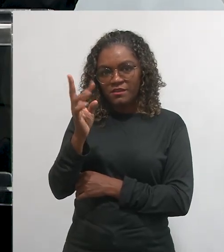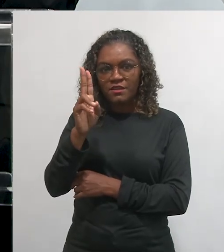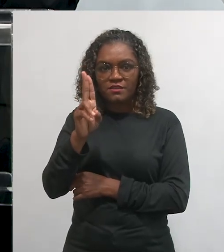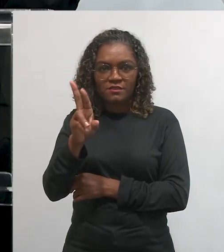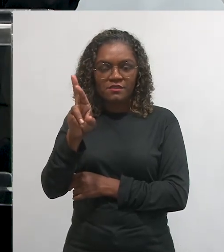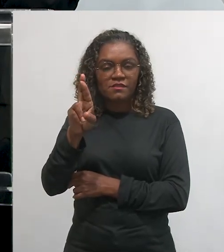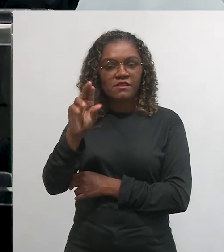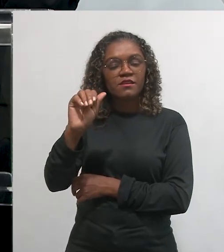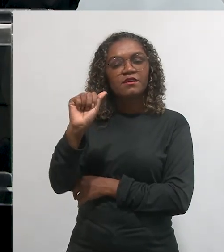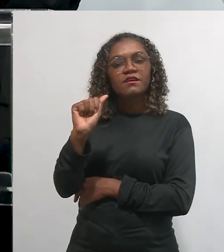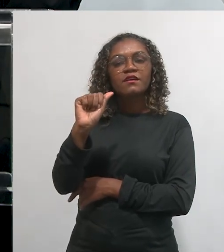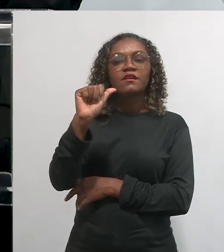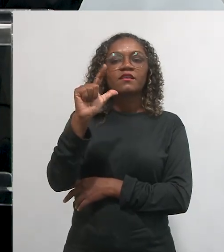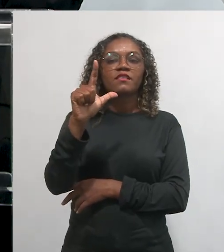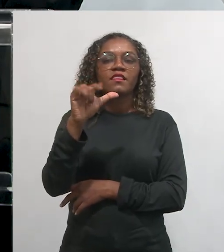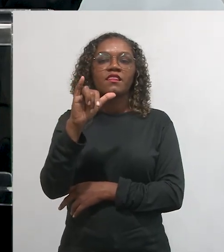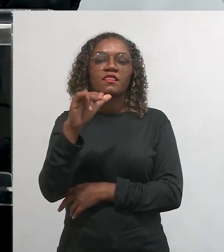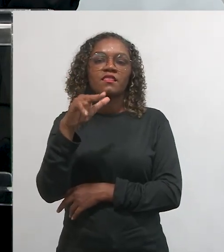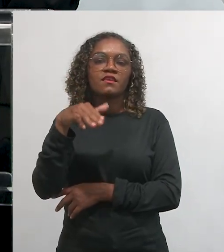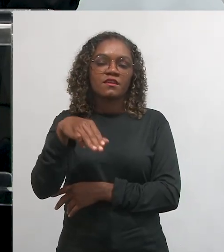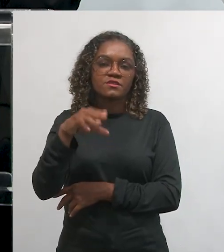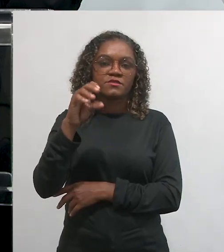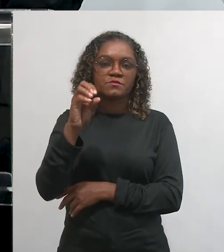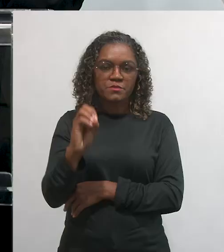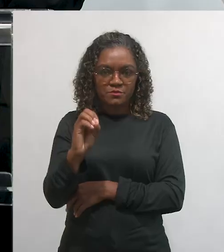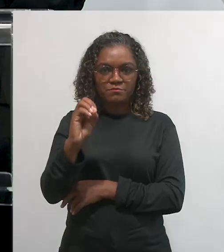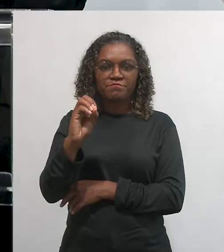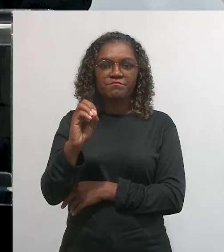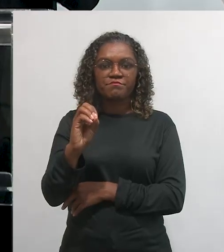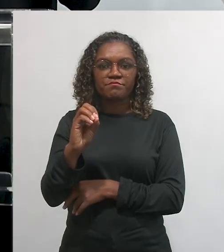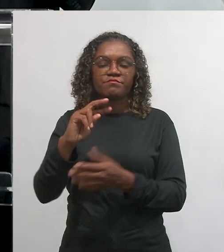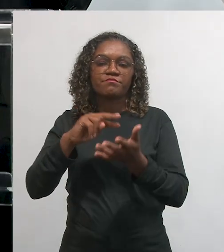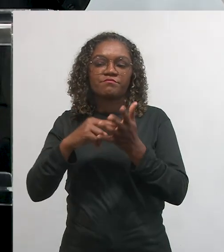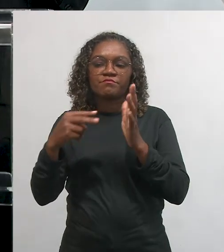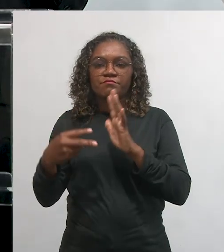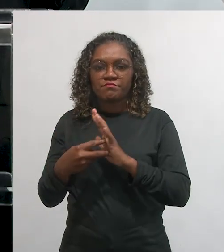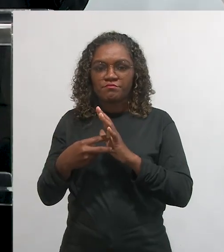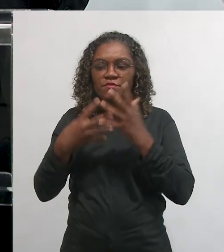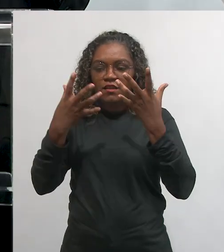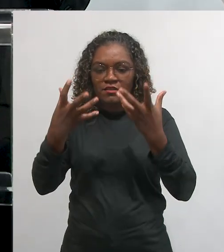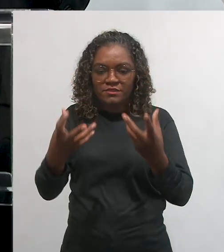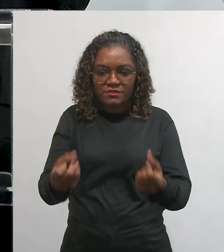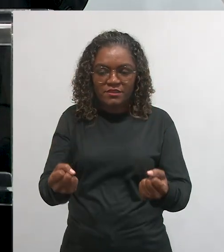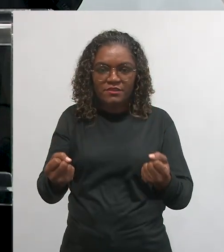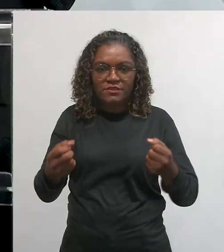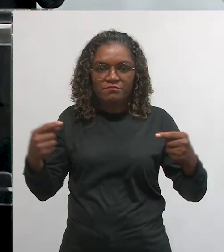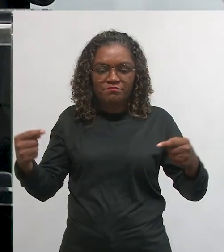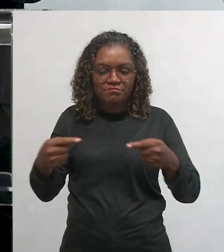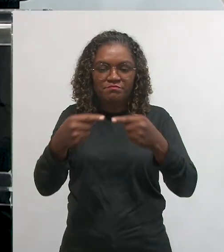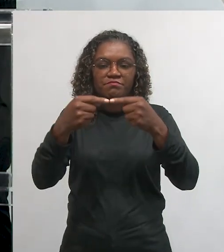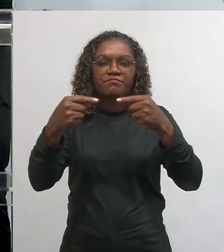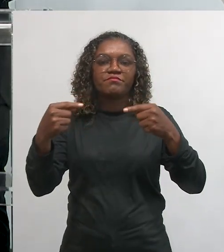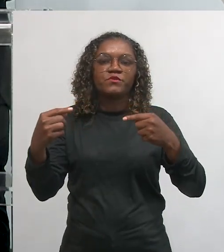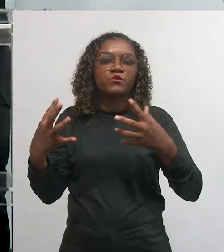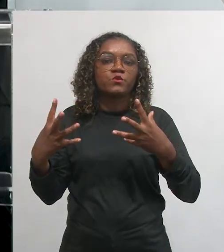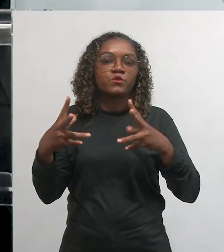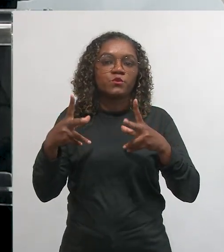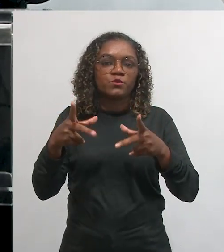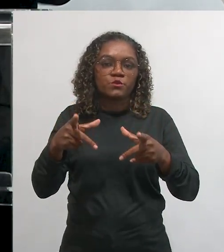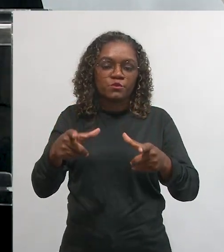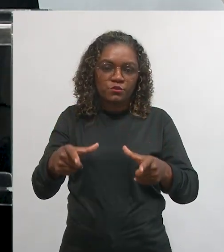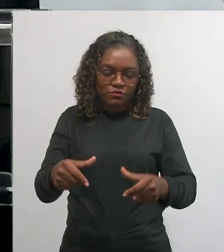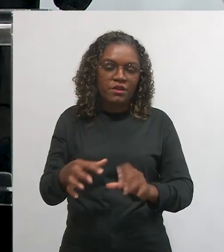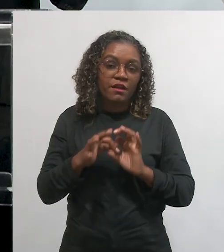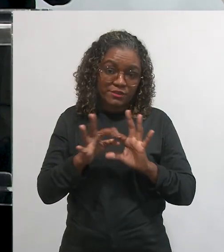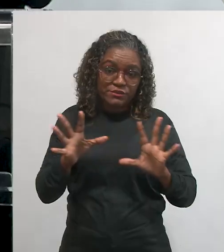Porque, uma vez que é criado racionalmente, então todo mundo vai ter que ceder, né? Não tem